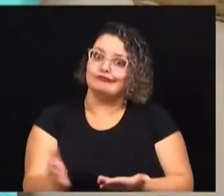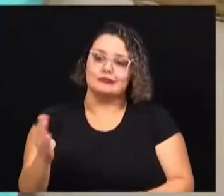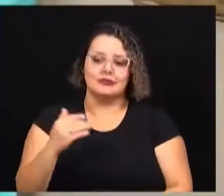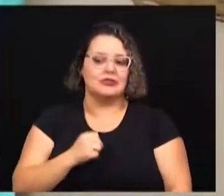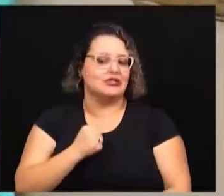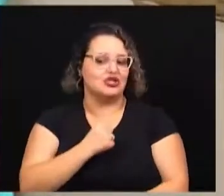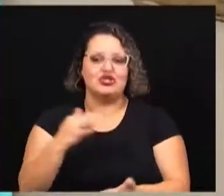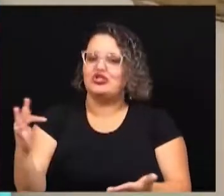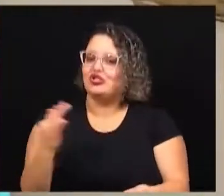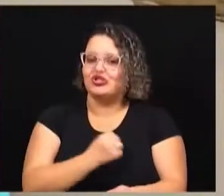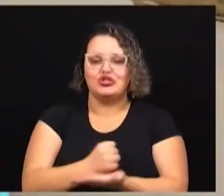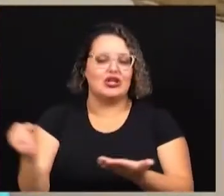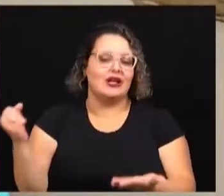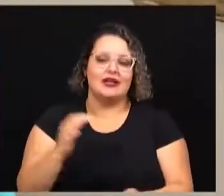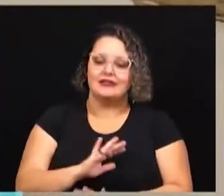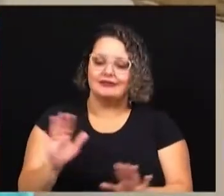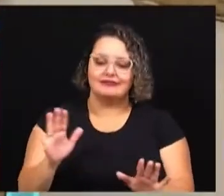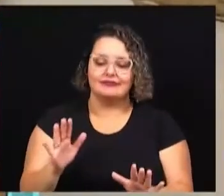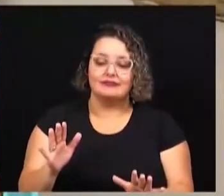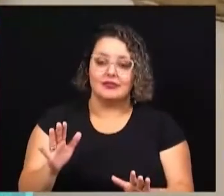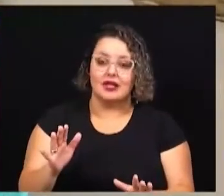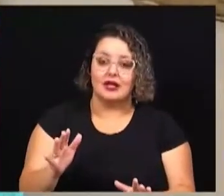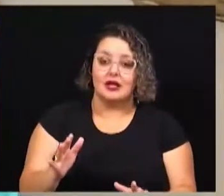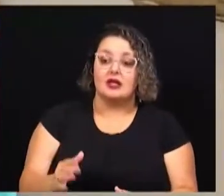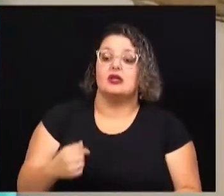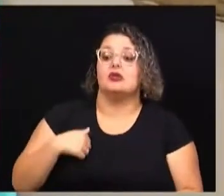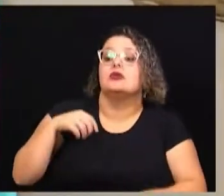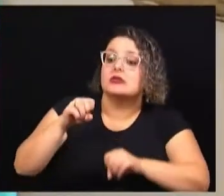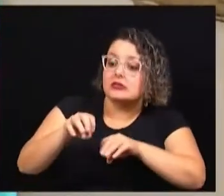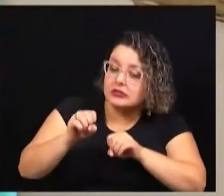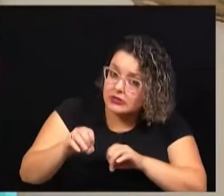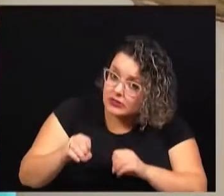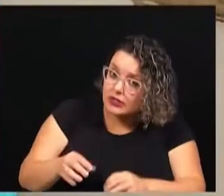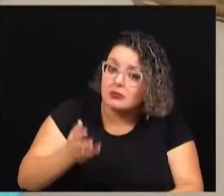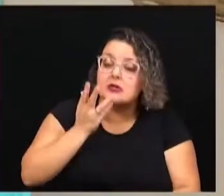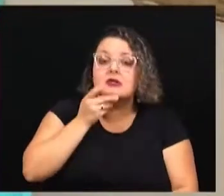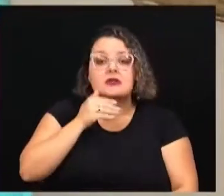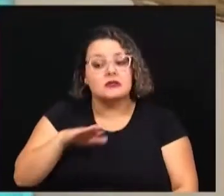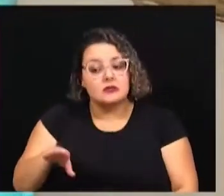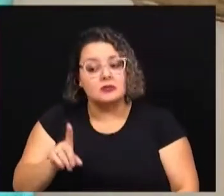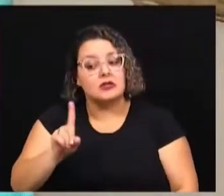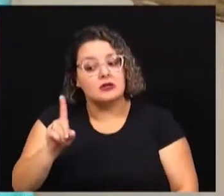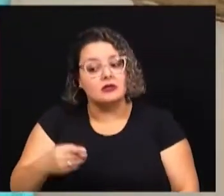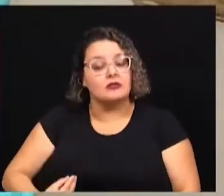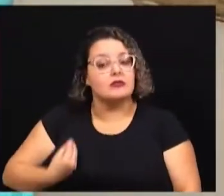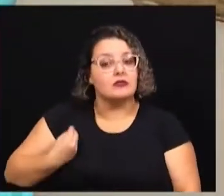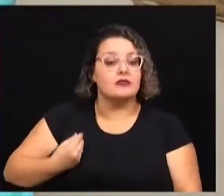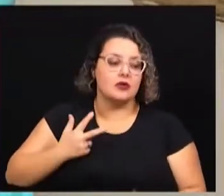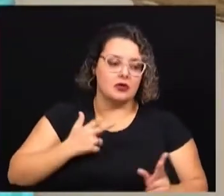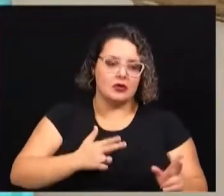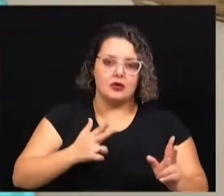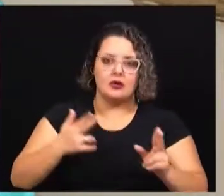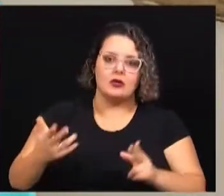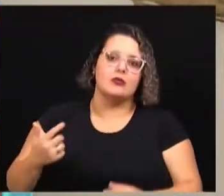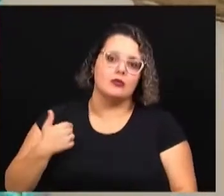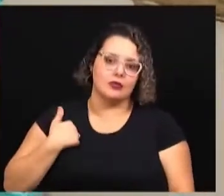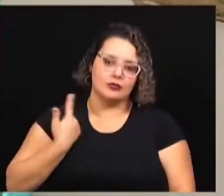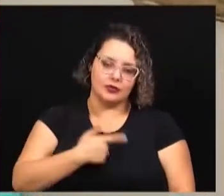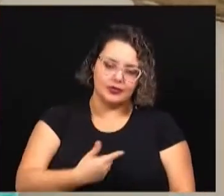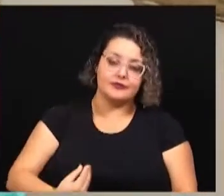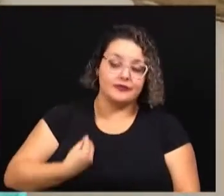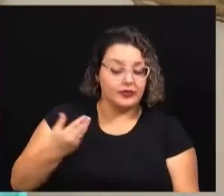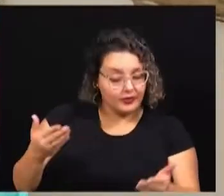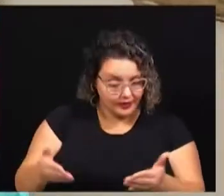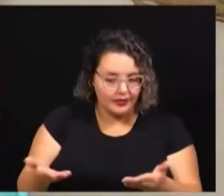tem que procurar passar para os outros para que eles não passem o que a gente passou. Né? Isso aí realmente... Então,